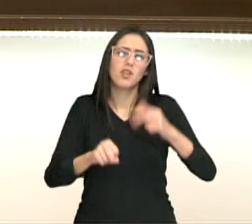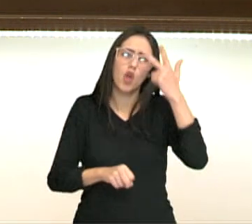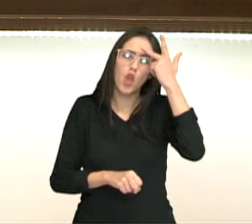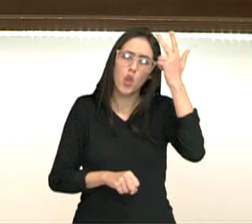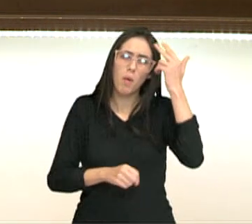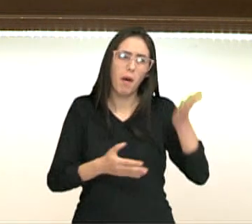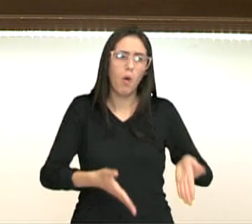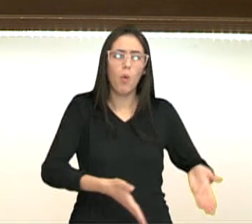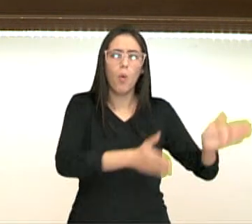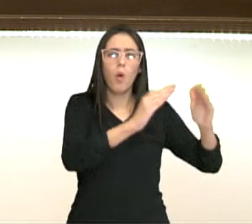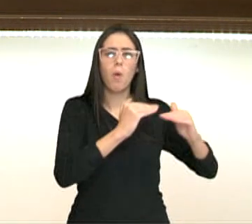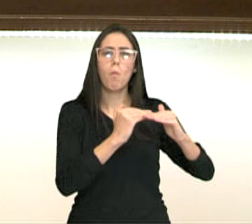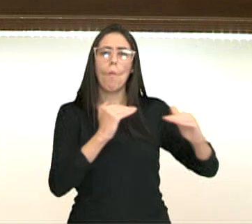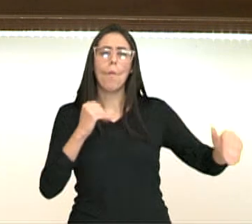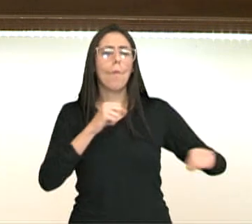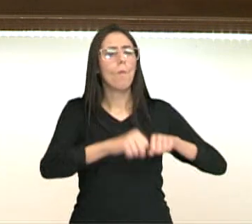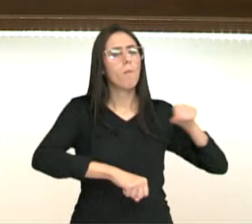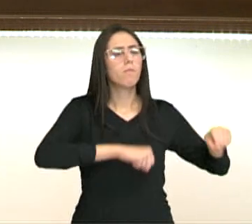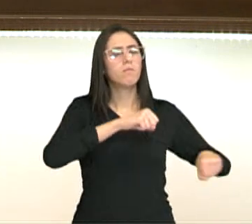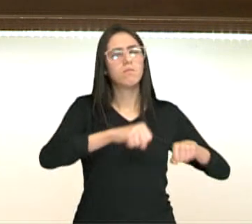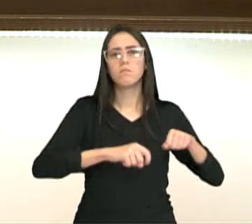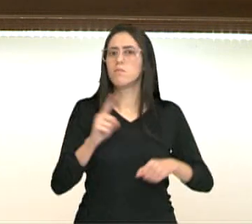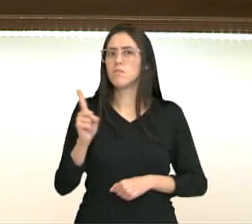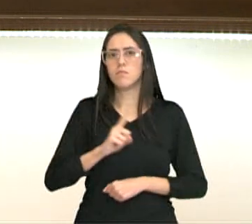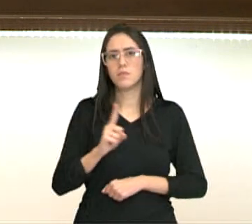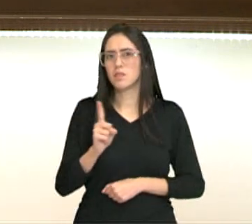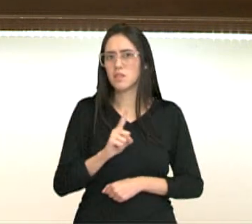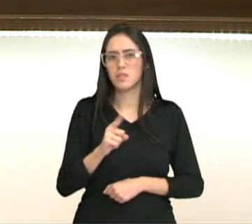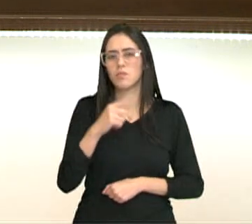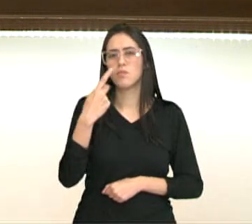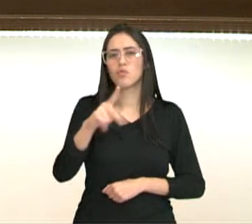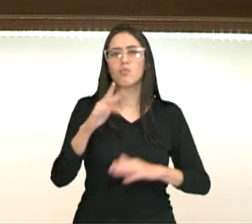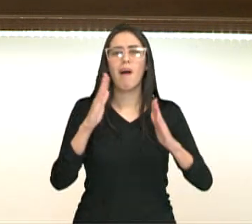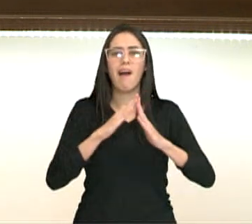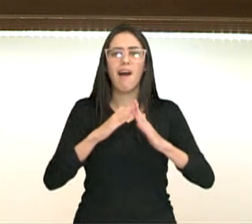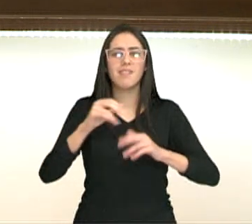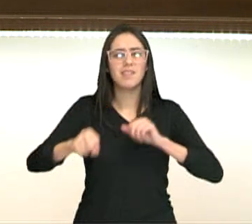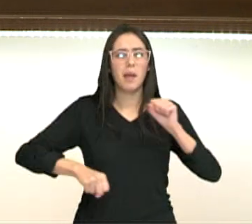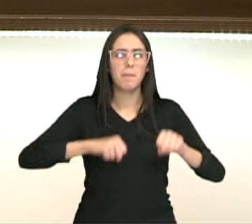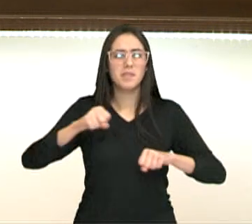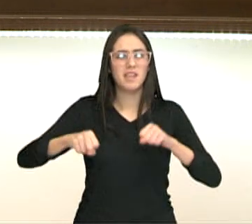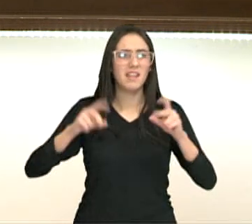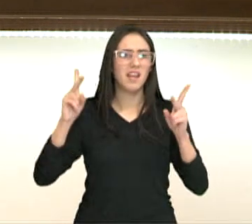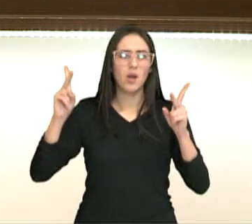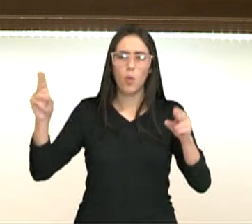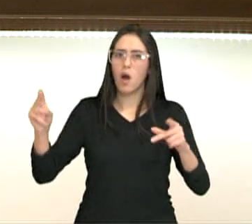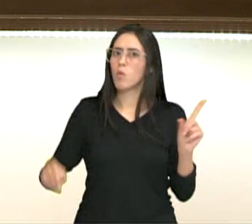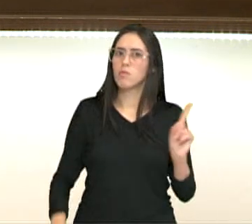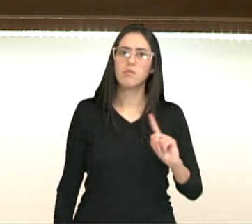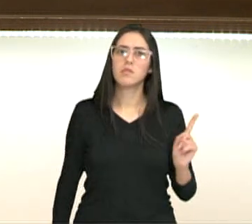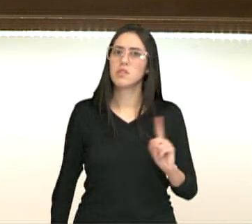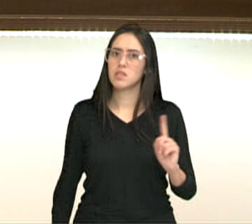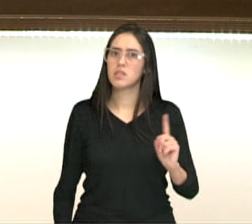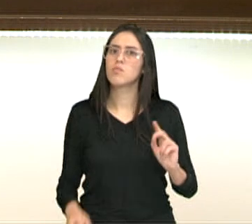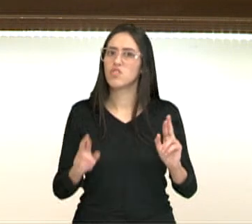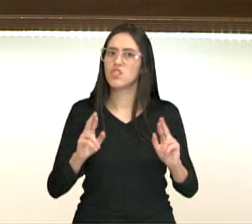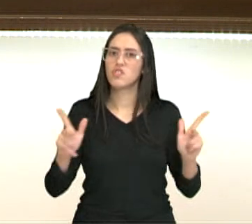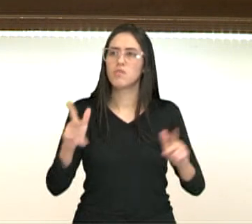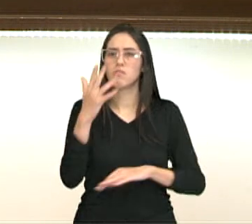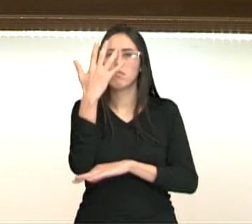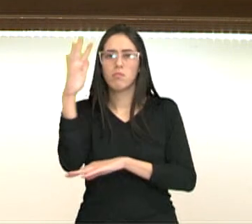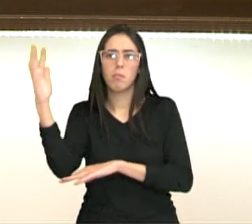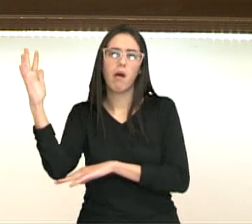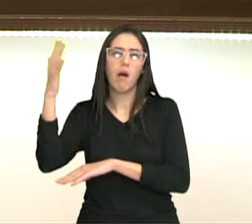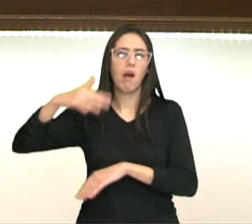de estrada ou a mesma bicicleta do teu passeio de final de semana, aquela bicicleta que você usa para passear no parque, passear